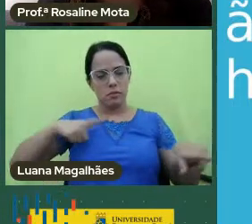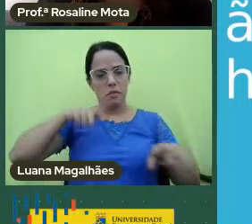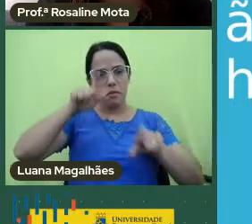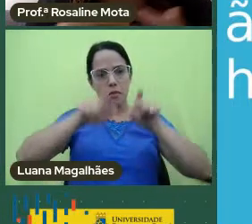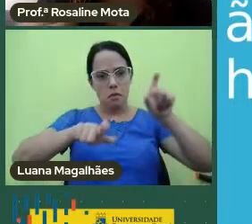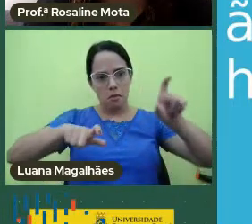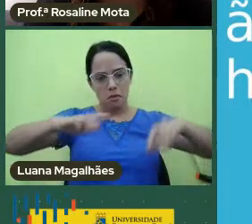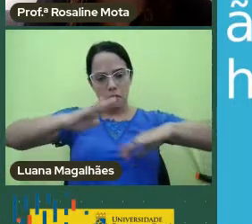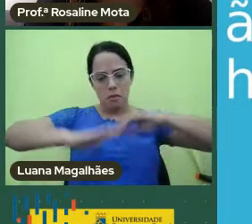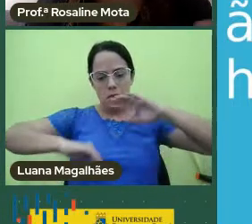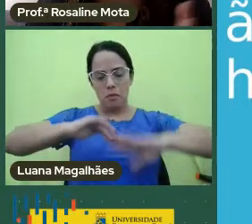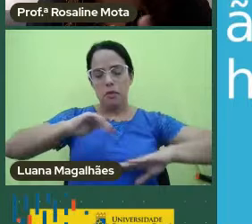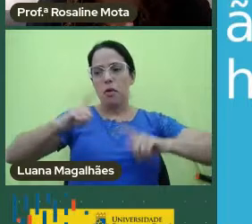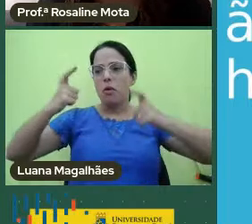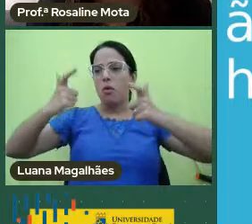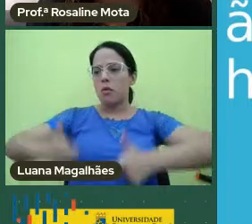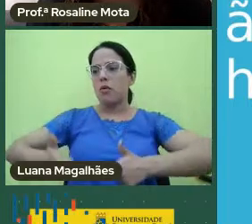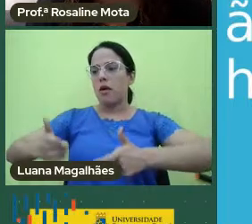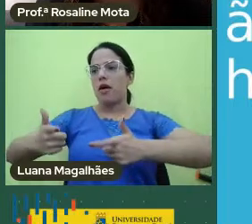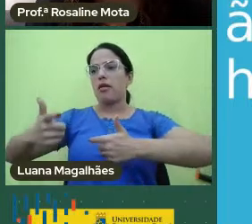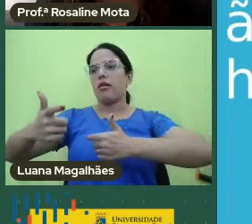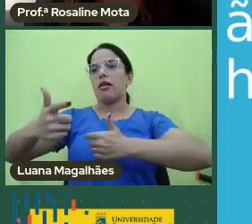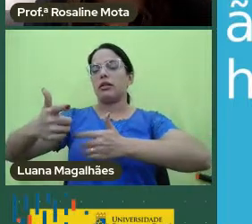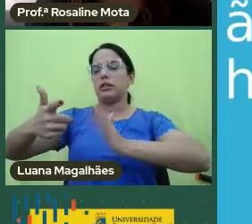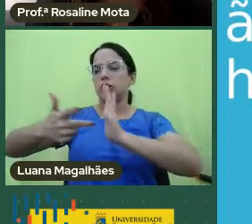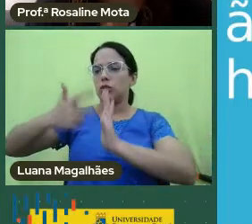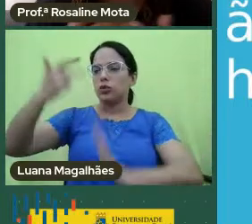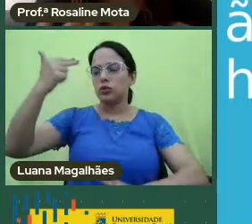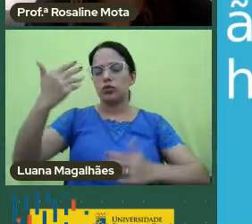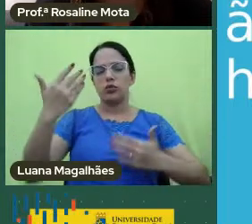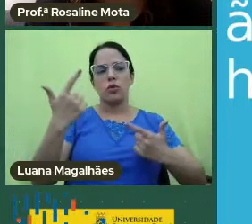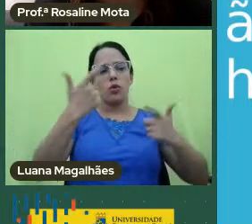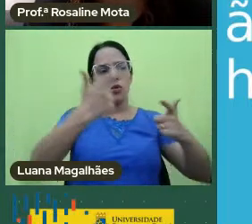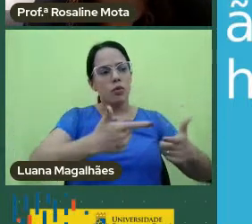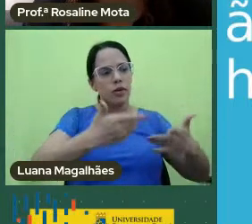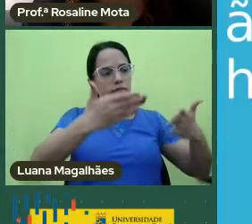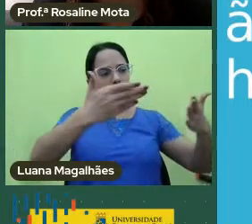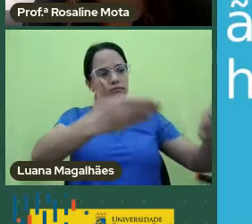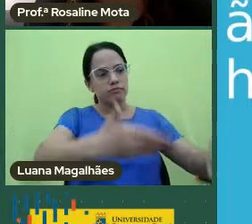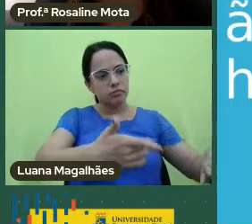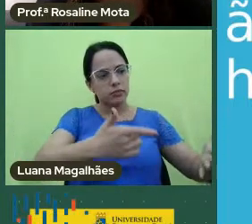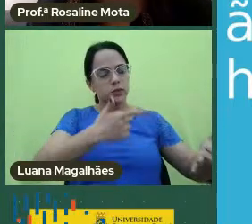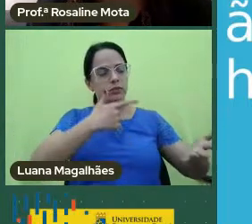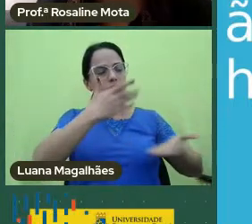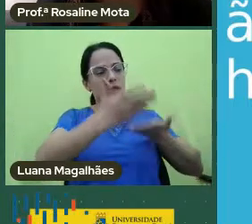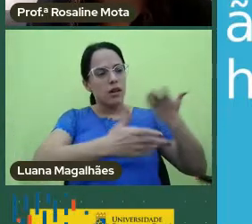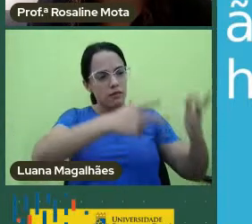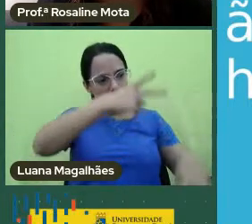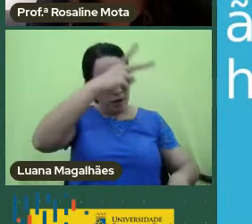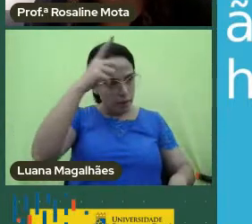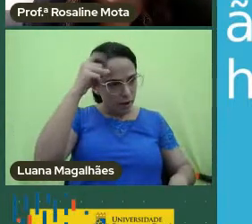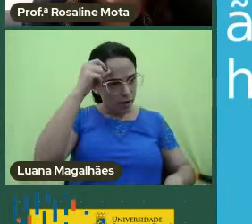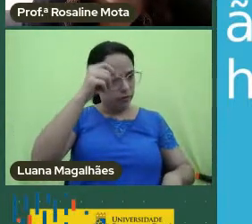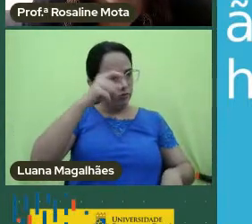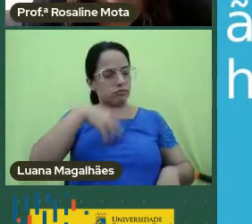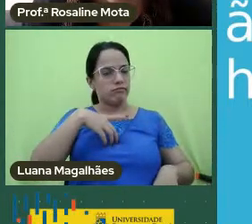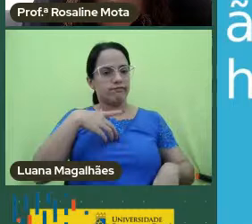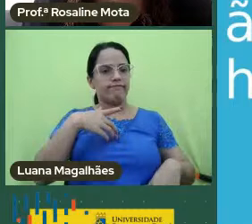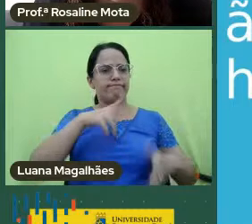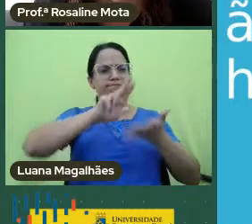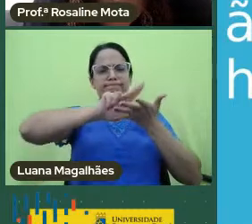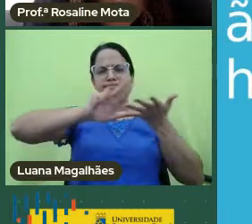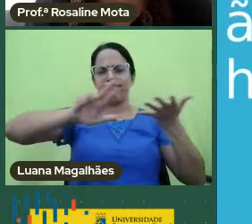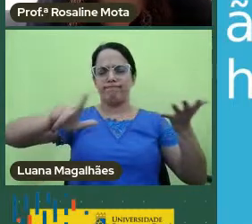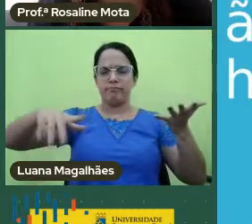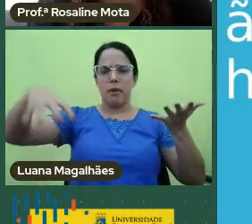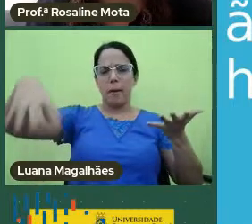centros cirúrgicos, você tem os ambulatórios. Então, você tem uma gama muito grande